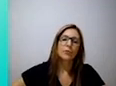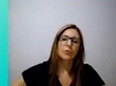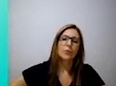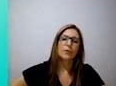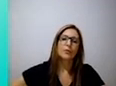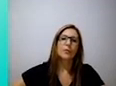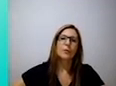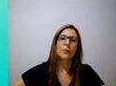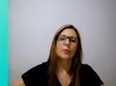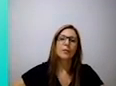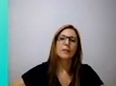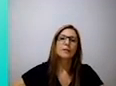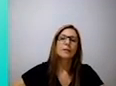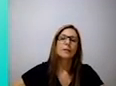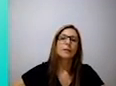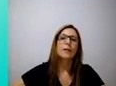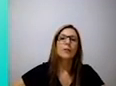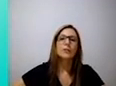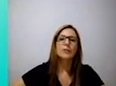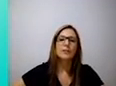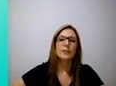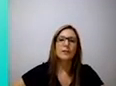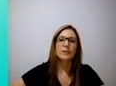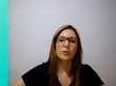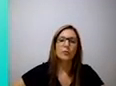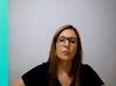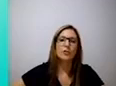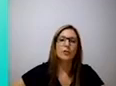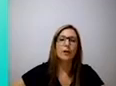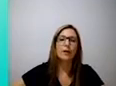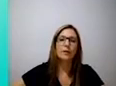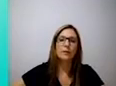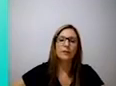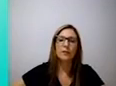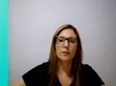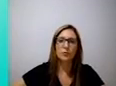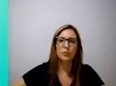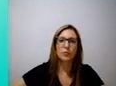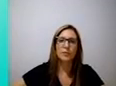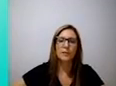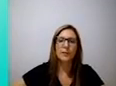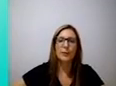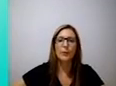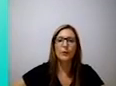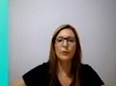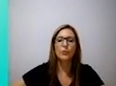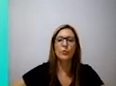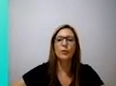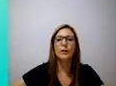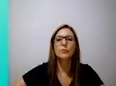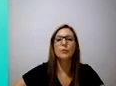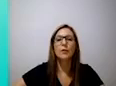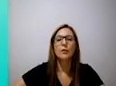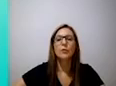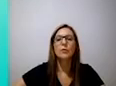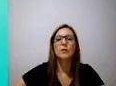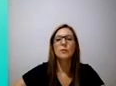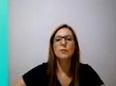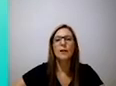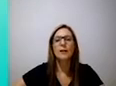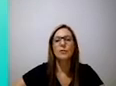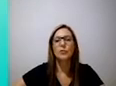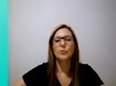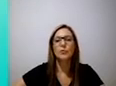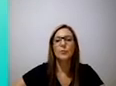Olá, eu sou a professora Mônica e na aula de ciências de hoje, ainda falando sobre o sistema reprodutor humano, nós